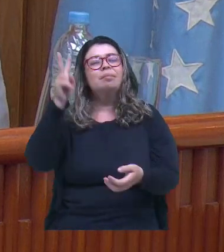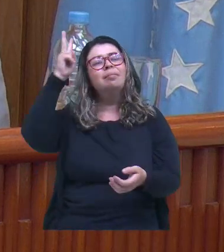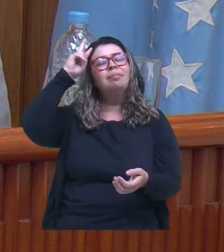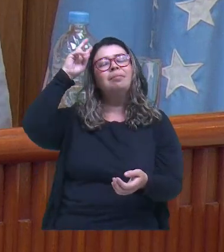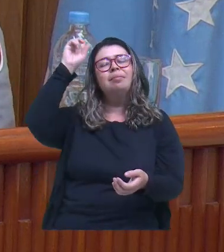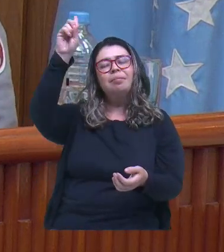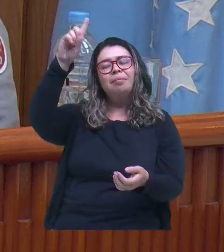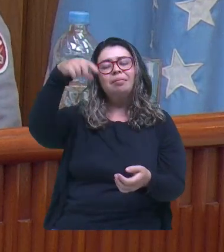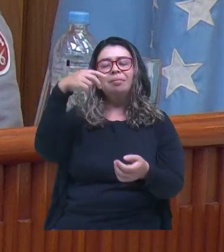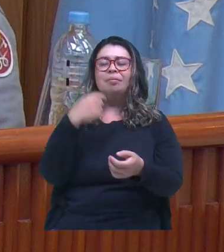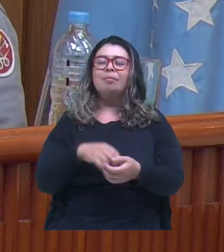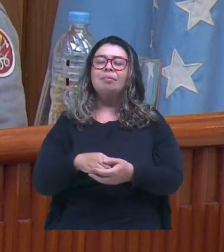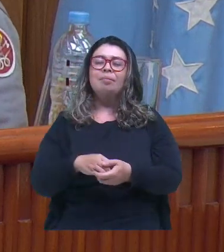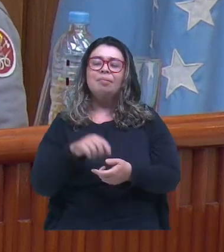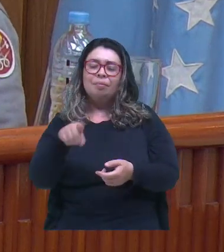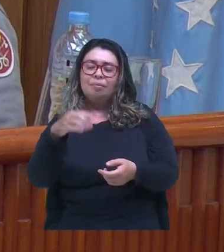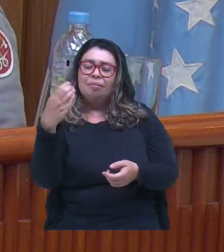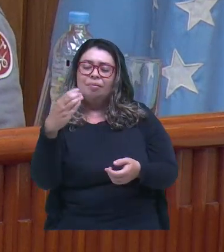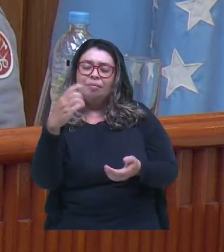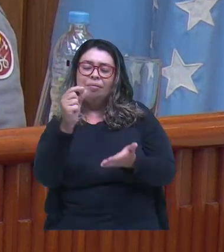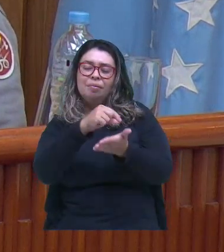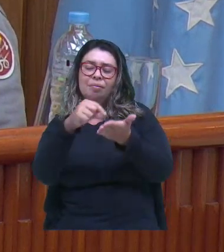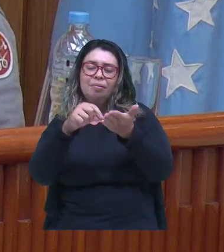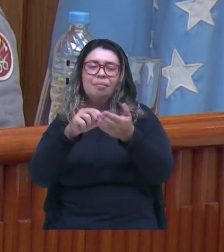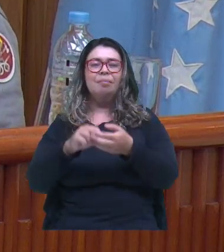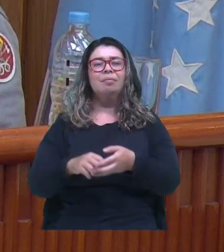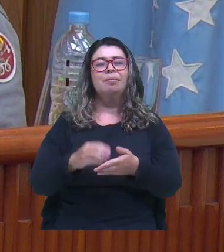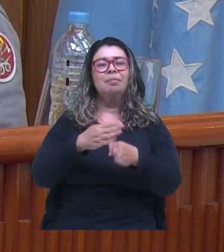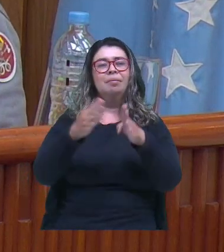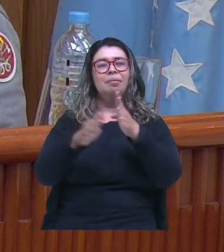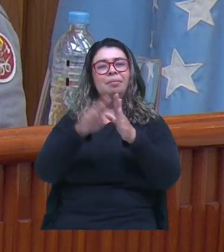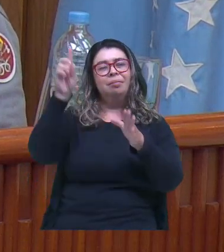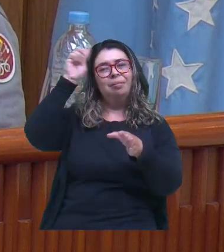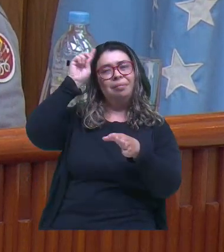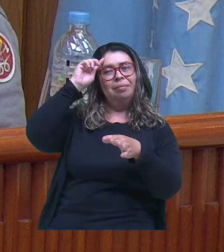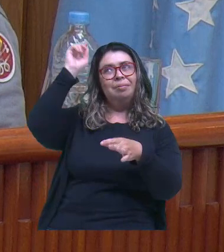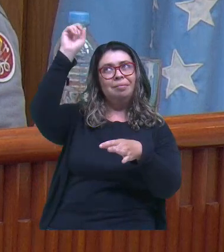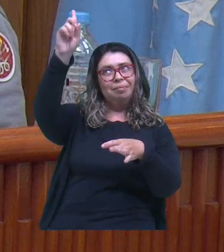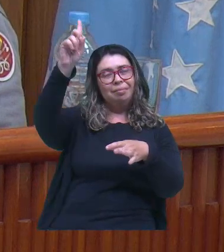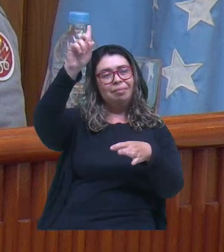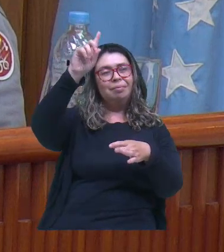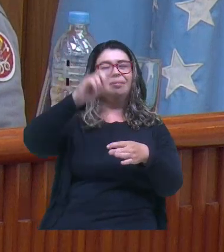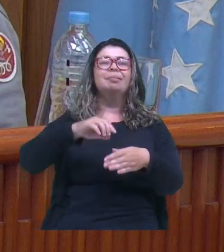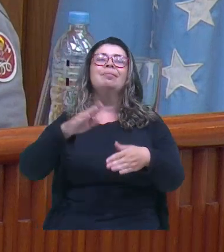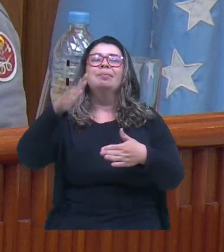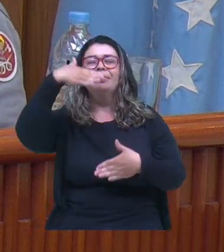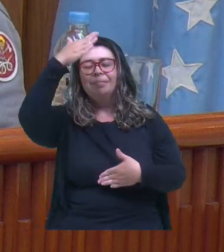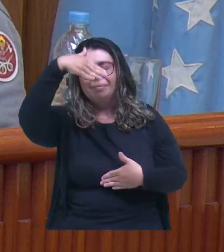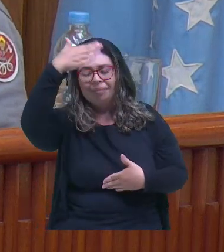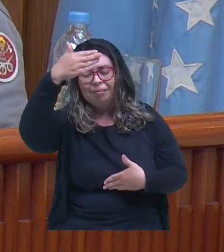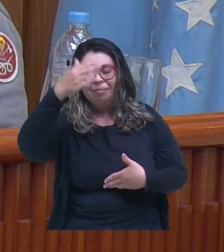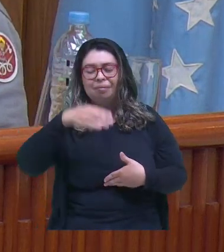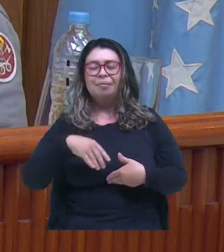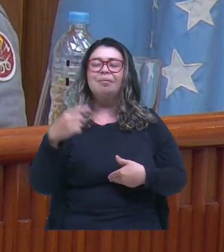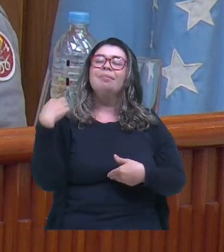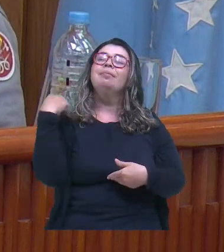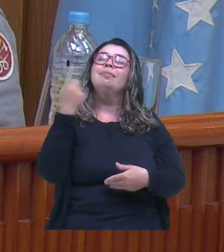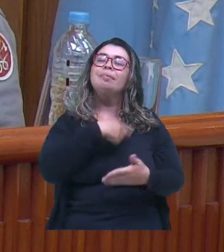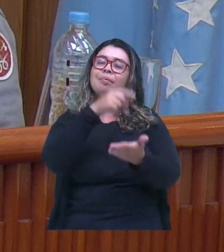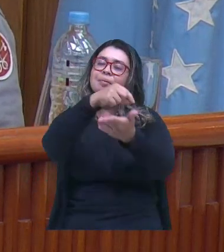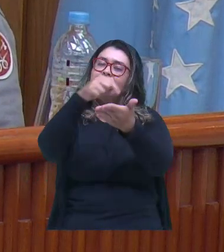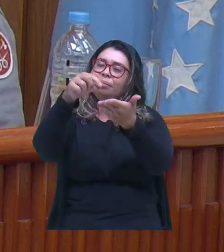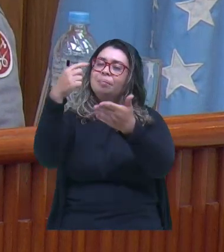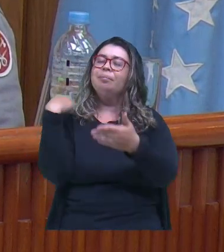escrever, mesmo assim, todos os dias, Ele nos homenageia. Para que escrevamos a nossa